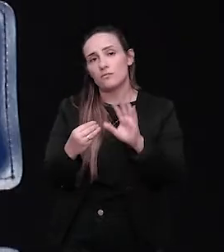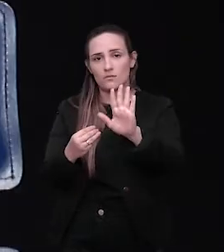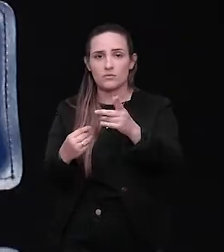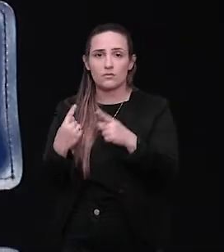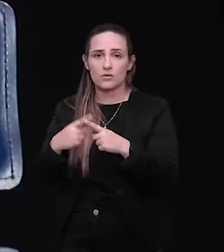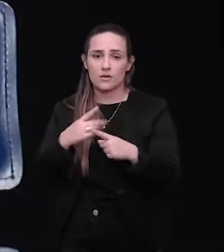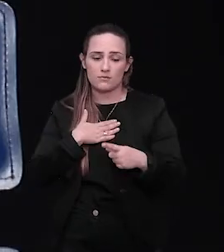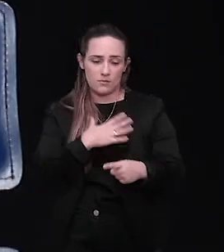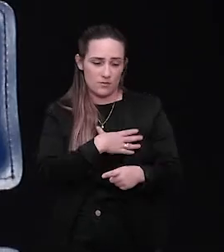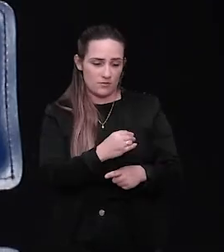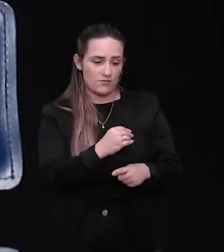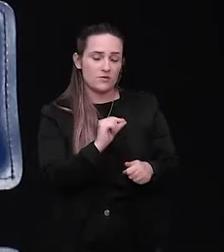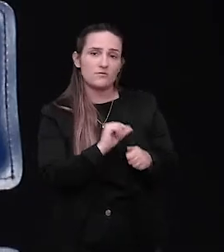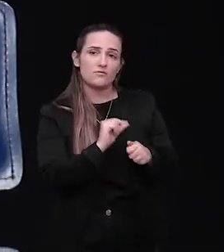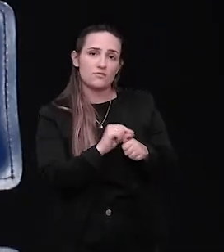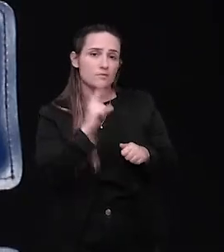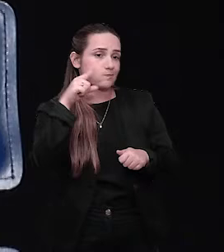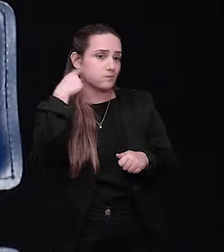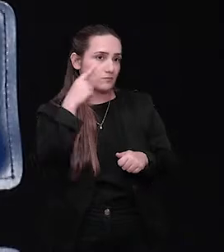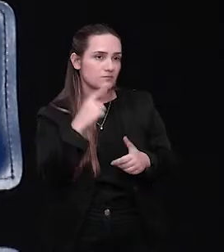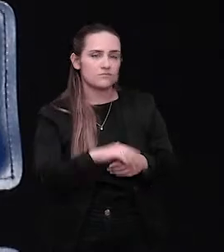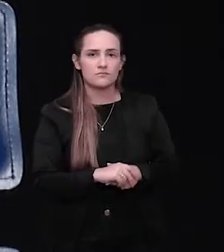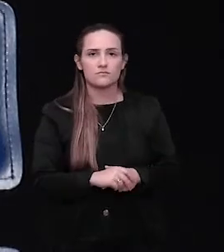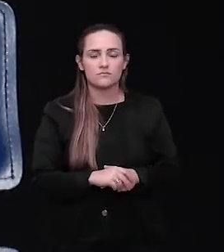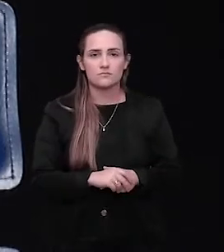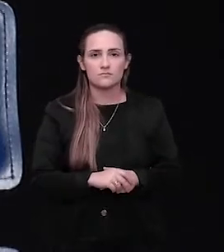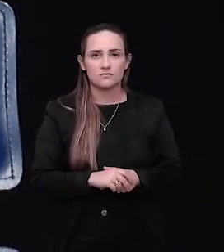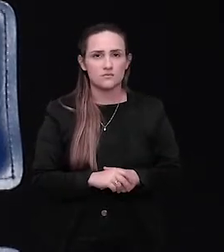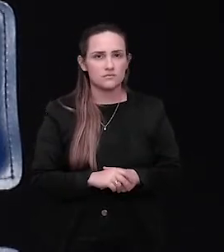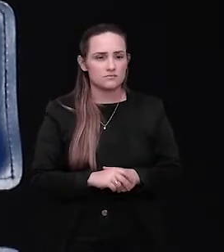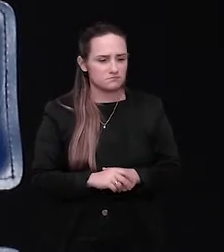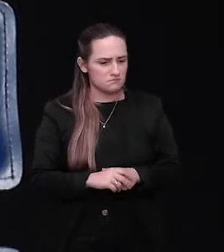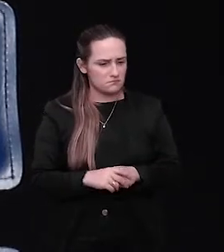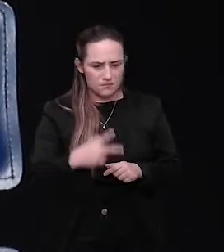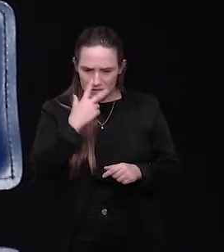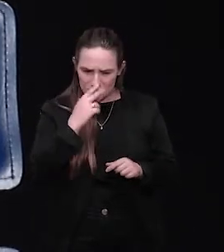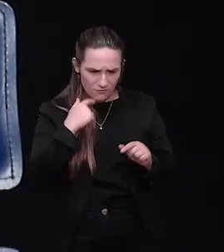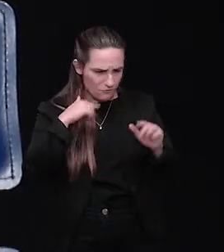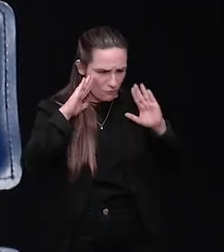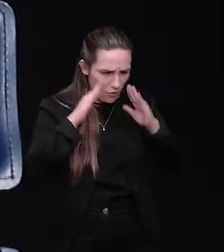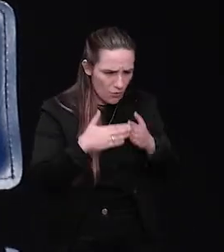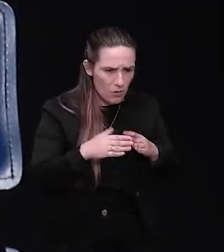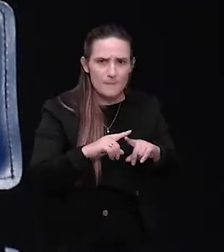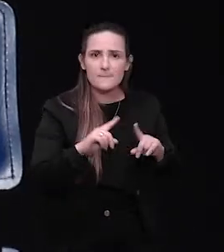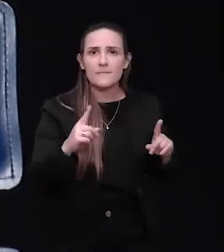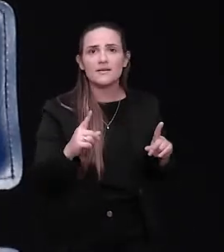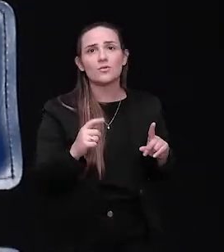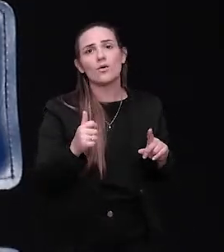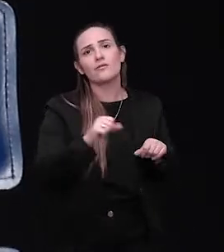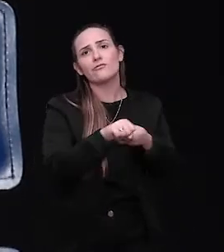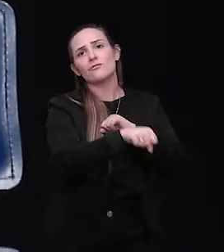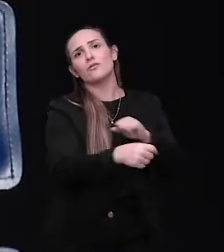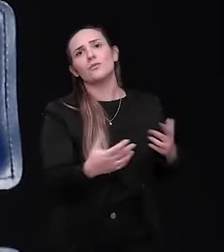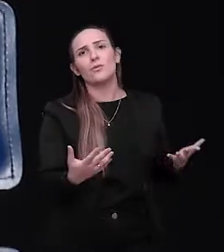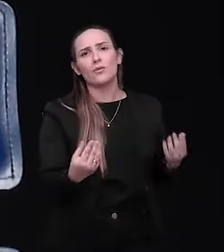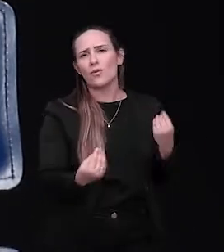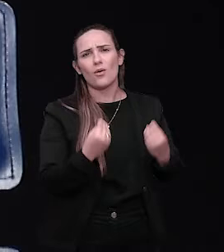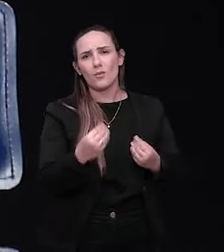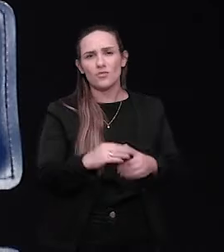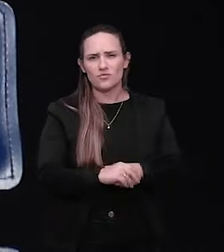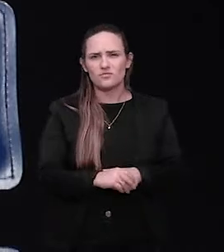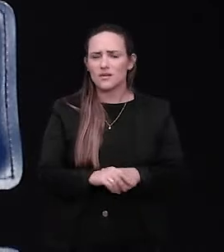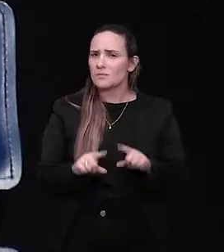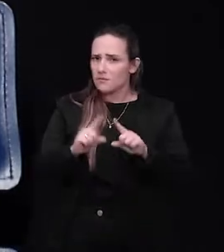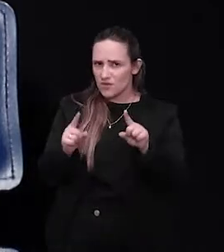os estudos? Porque tem pessoas, eu vejo o meu filho que fez direito também, fez na Federal, ele foi despertar para o direito, assim, levar mais a sério, já estava